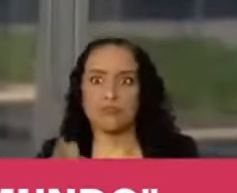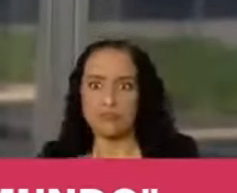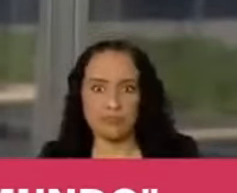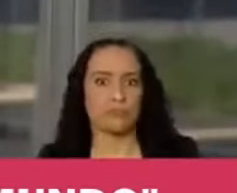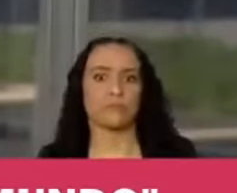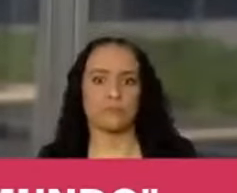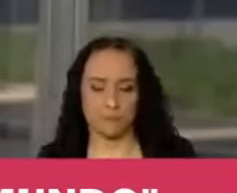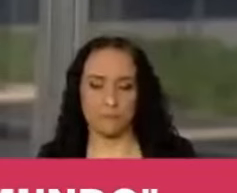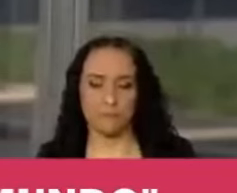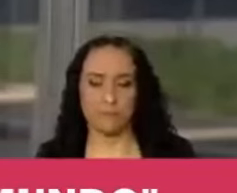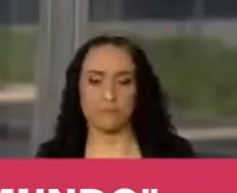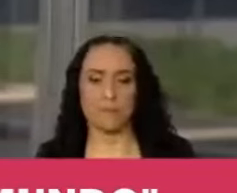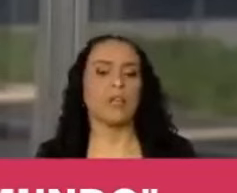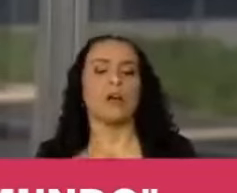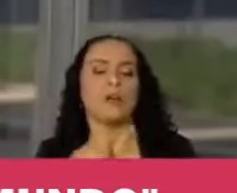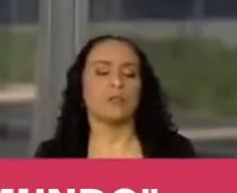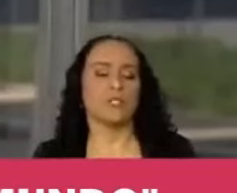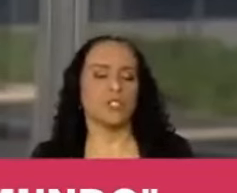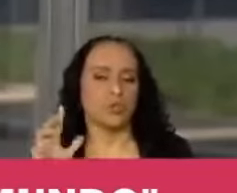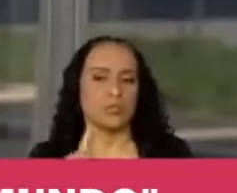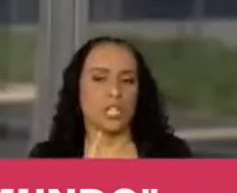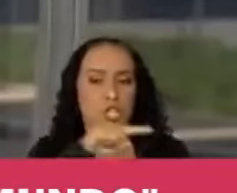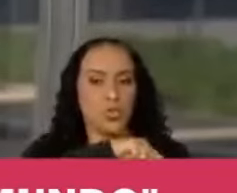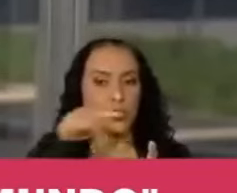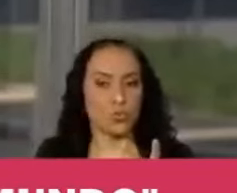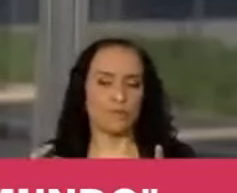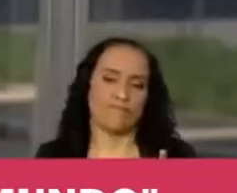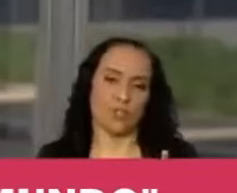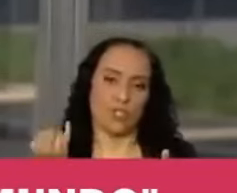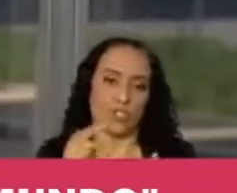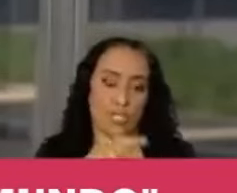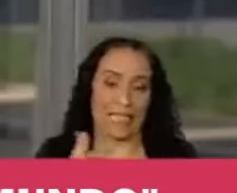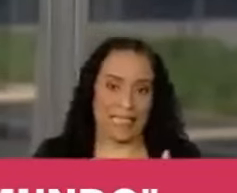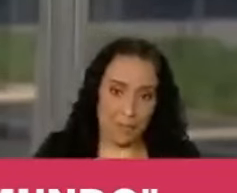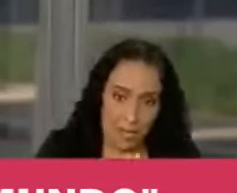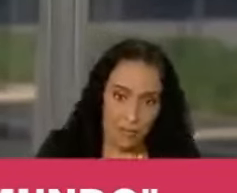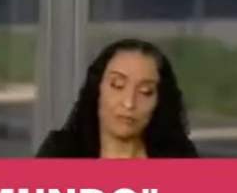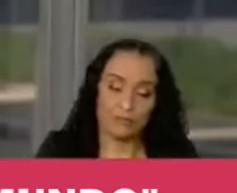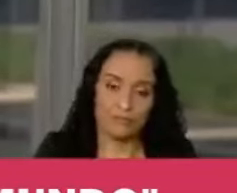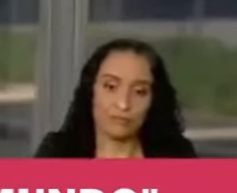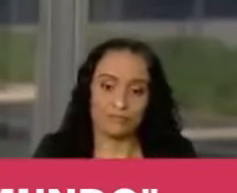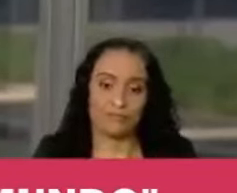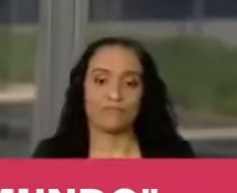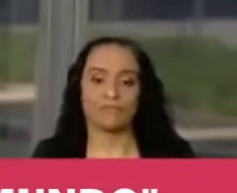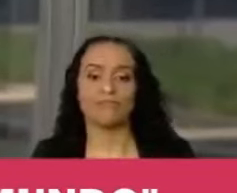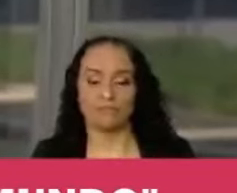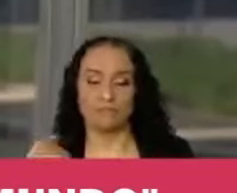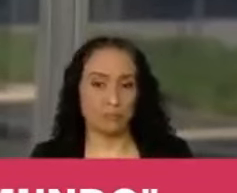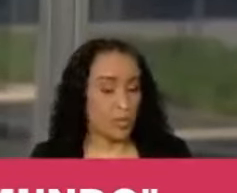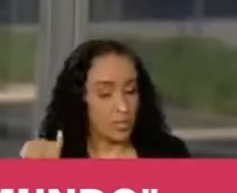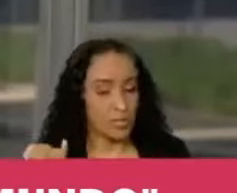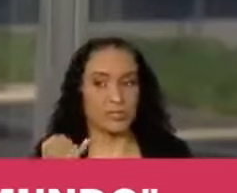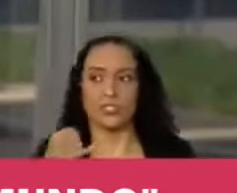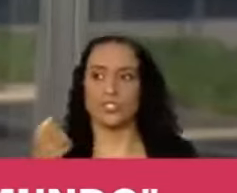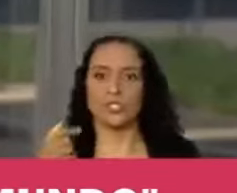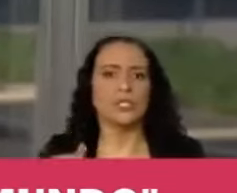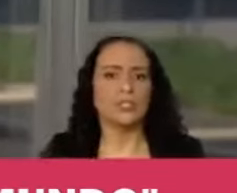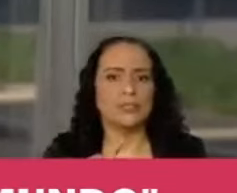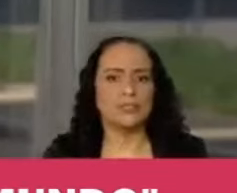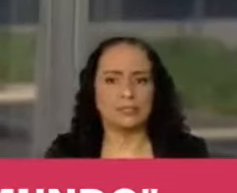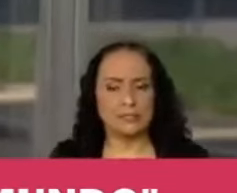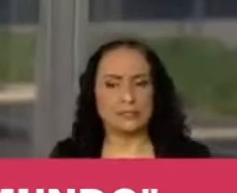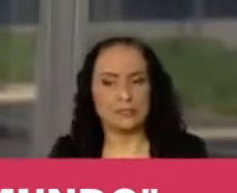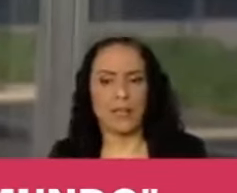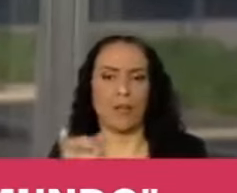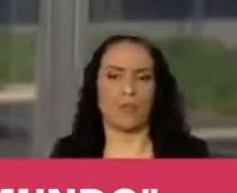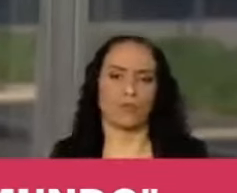ele, né? O presidente tem duas coisas assim que para ele são muito importantes. O emprego, né? Quer dizer, a importância do país criar